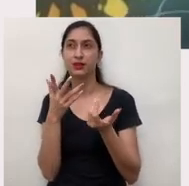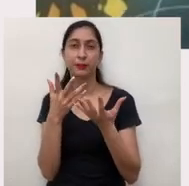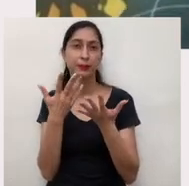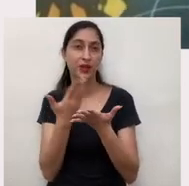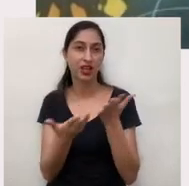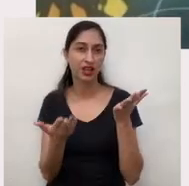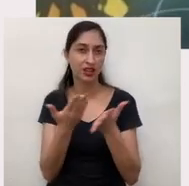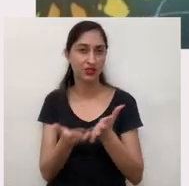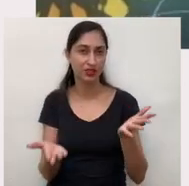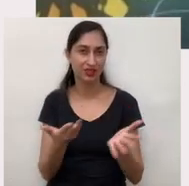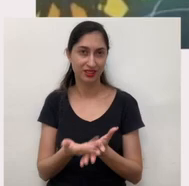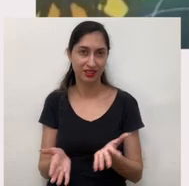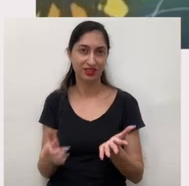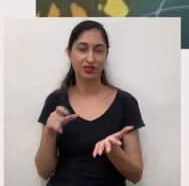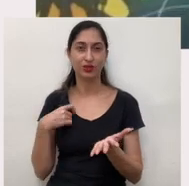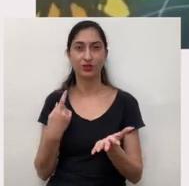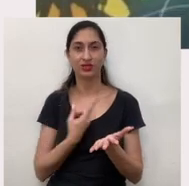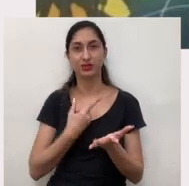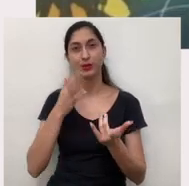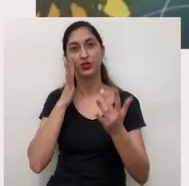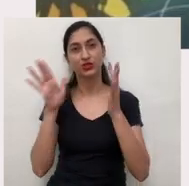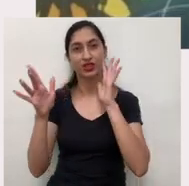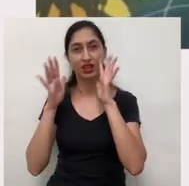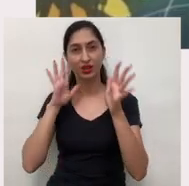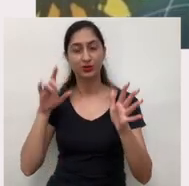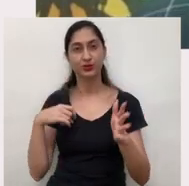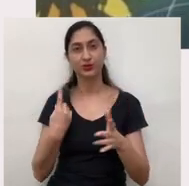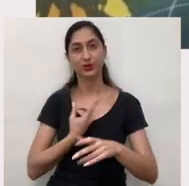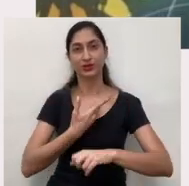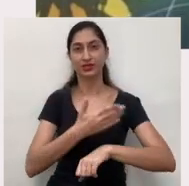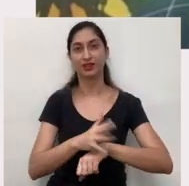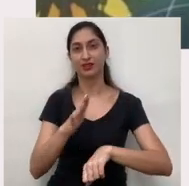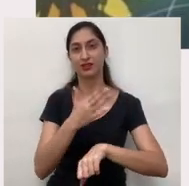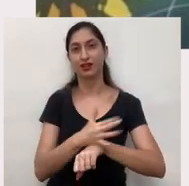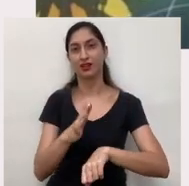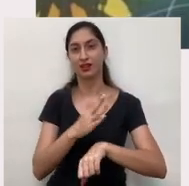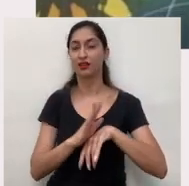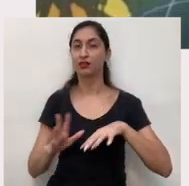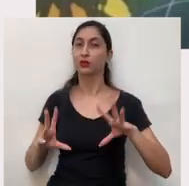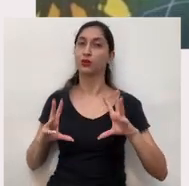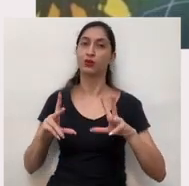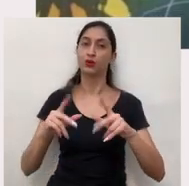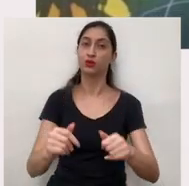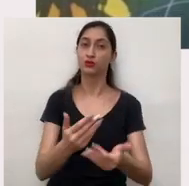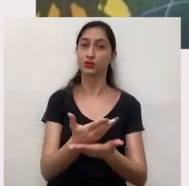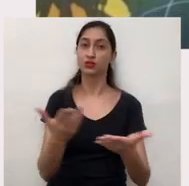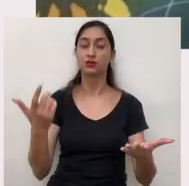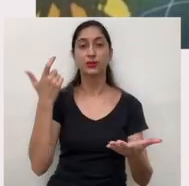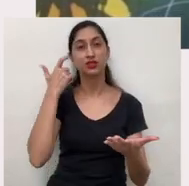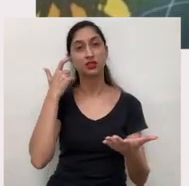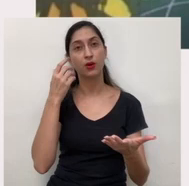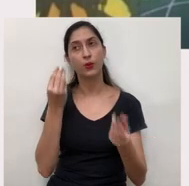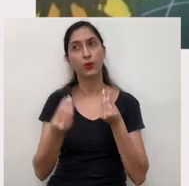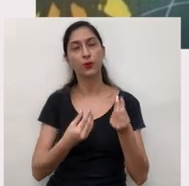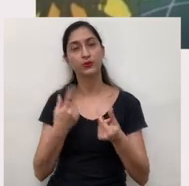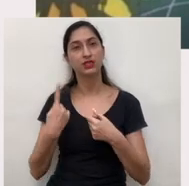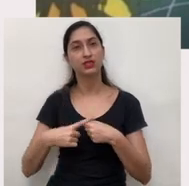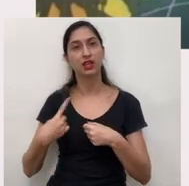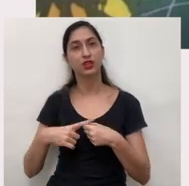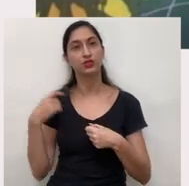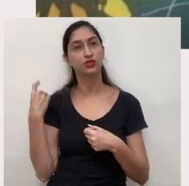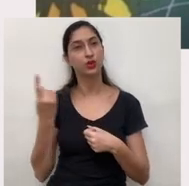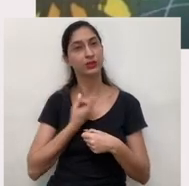do imaginável. Uhum. Então, deixar esse exercício também a todos de pensar que cidade a gente pode imaginar